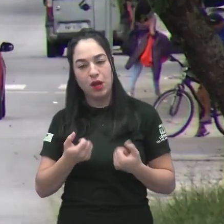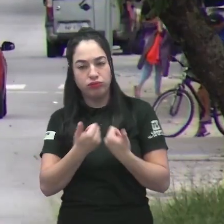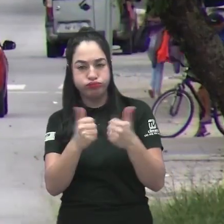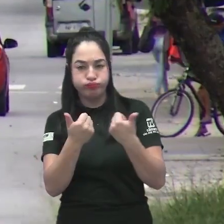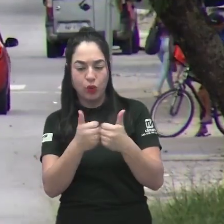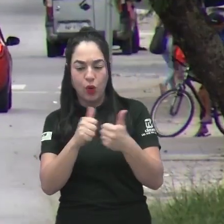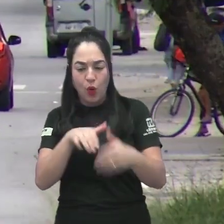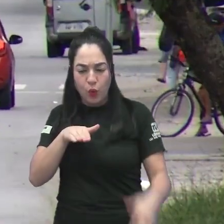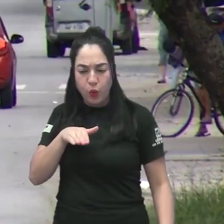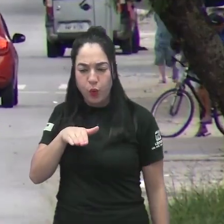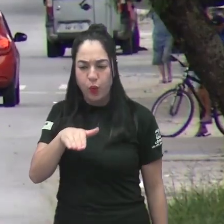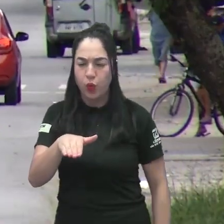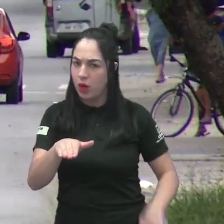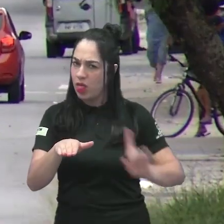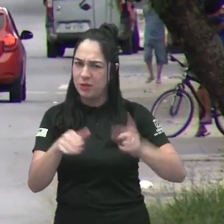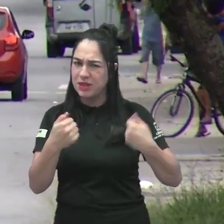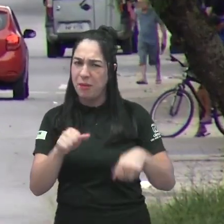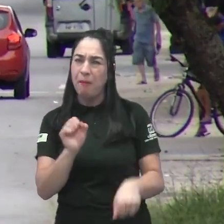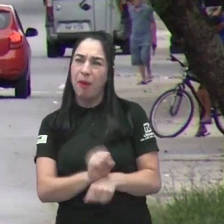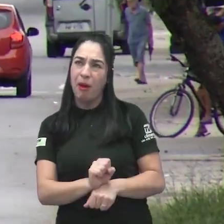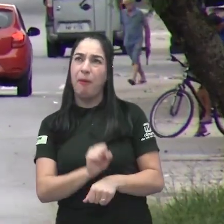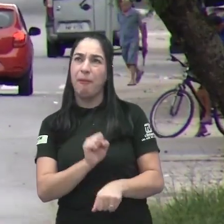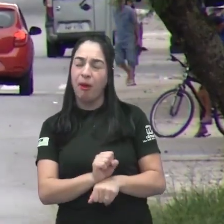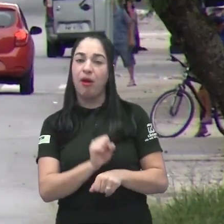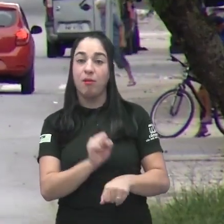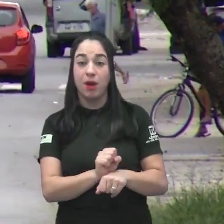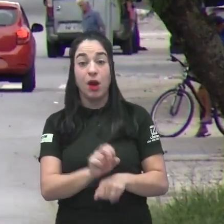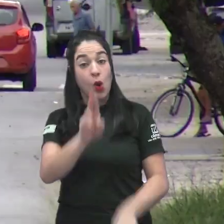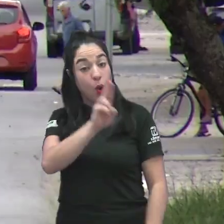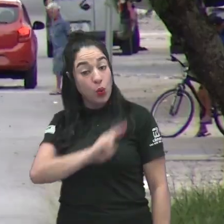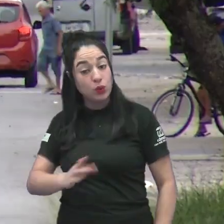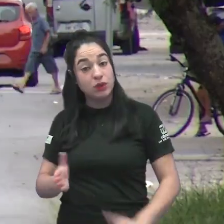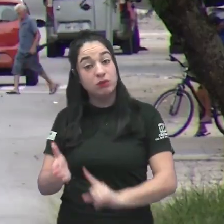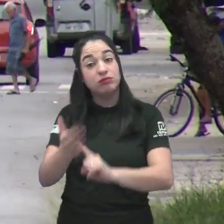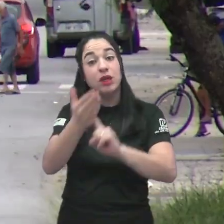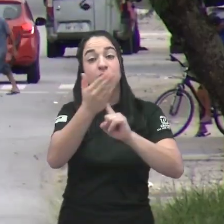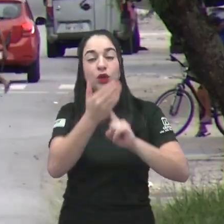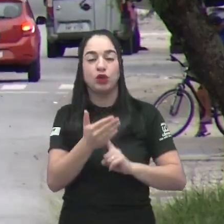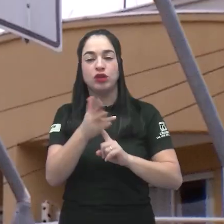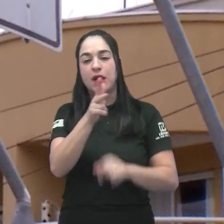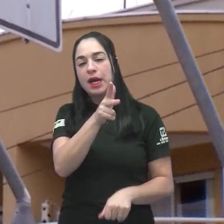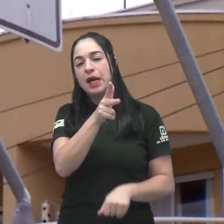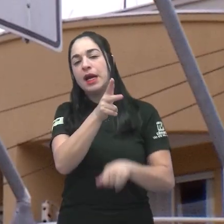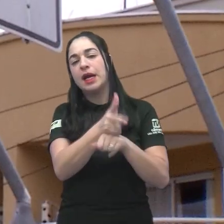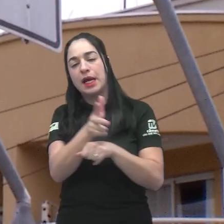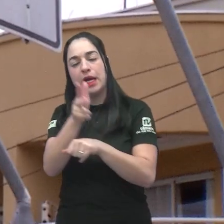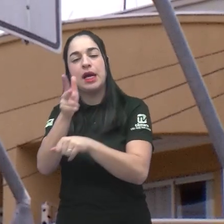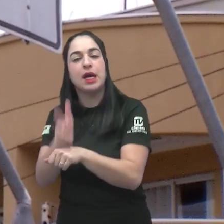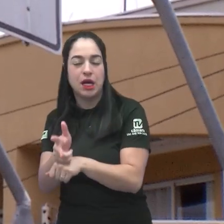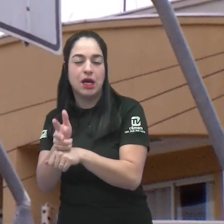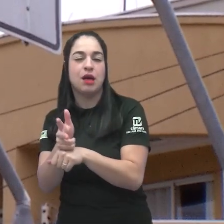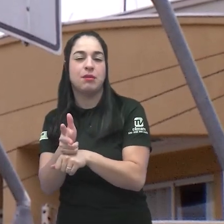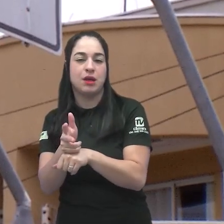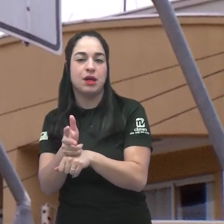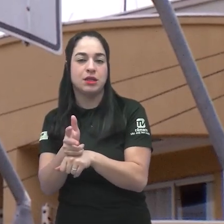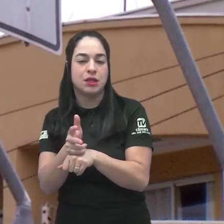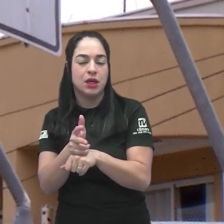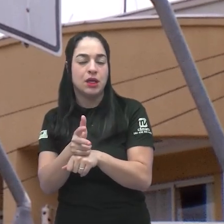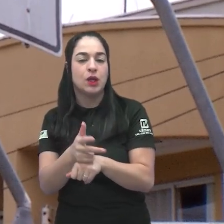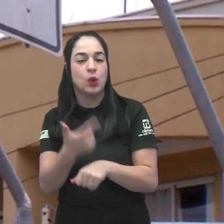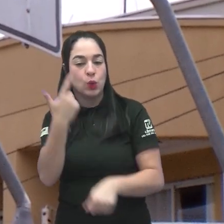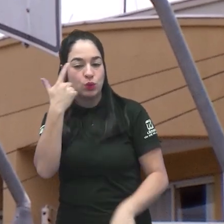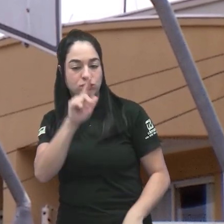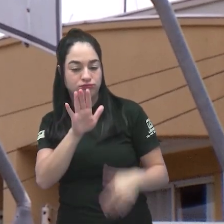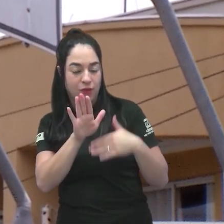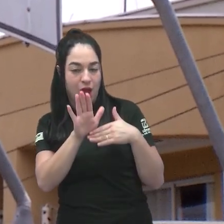do trânsito no trajeto, o percurso vai contar com o apoio da tecnologia. Câmeras inteligentes que auxiliam